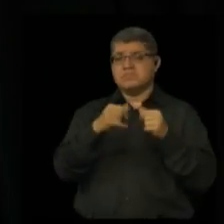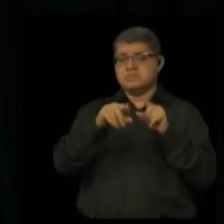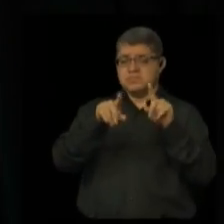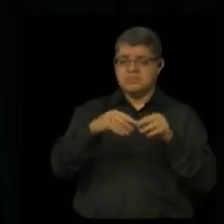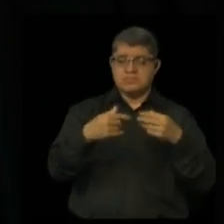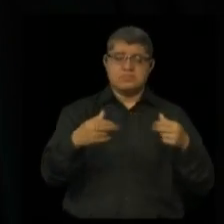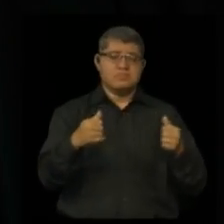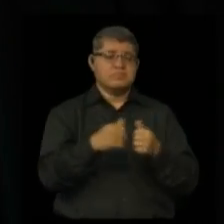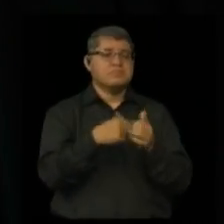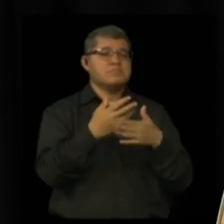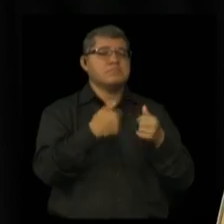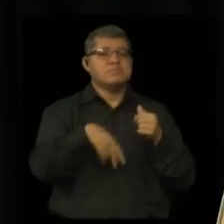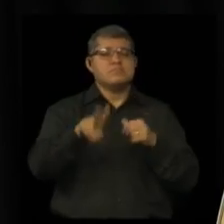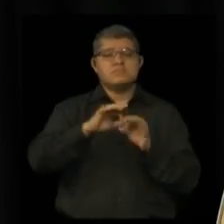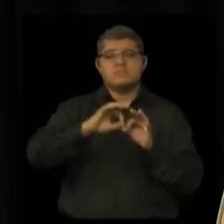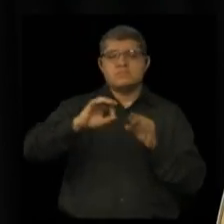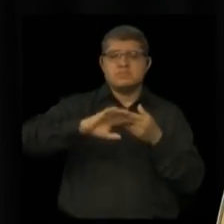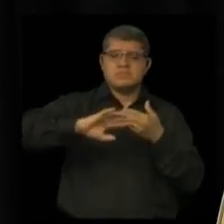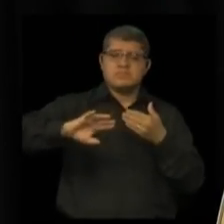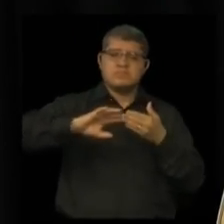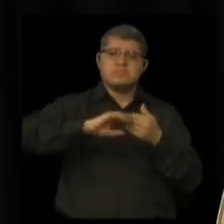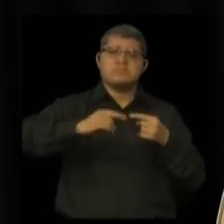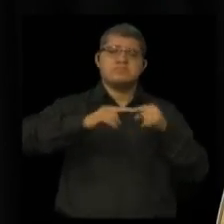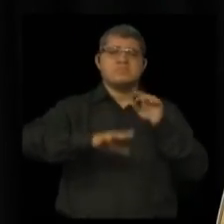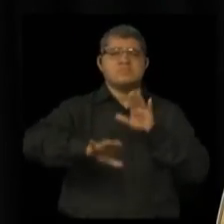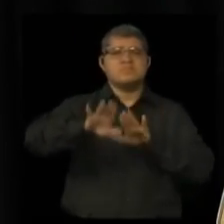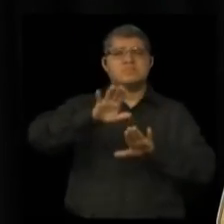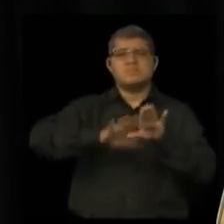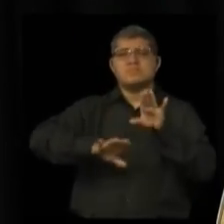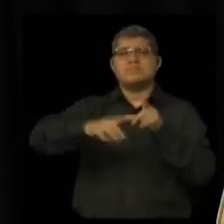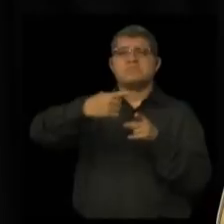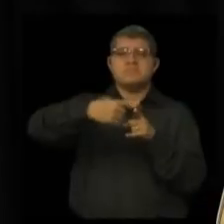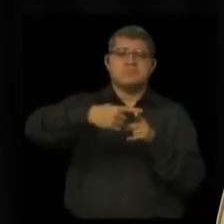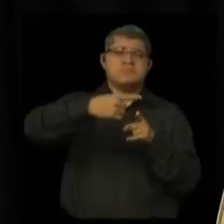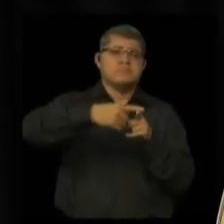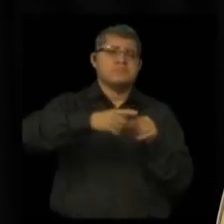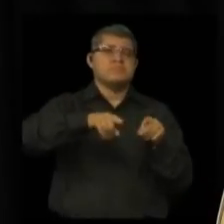está vivendo, né? Então, vai distanciando a gente tem que ter muito cuidado com isso, né? Porque